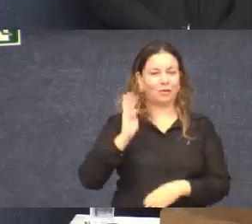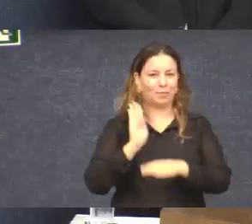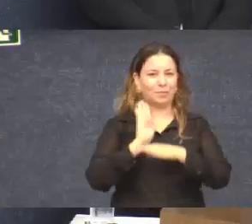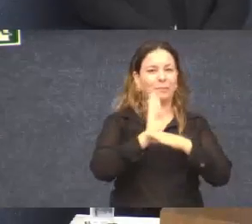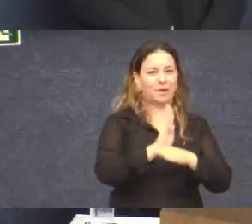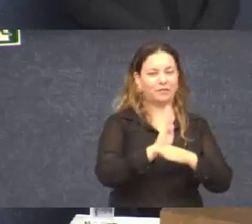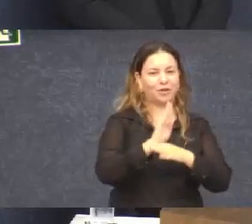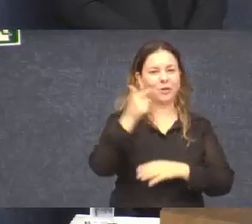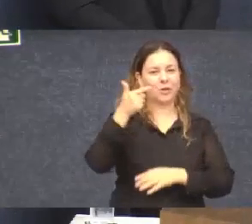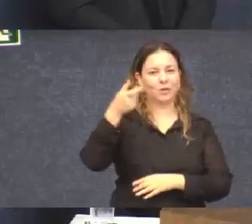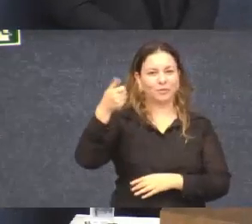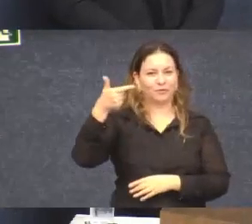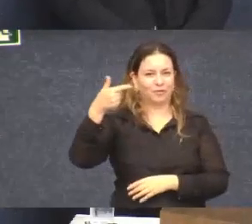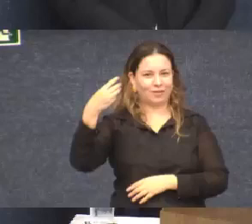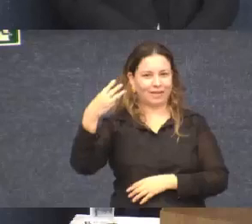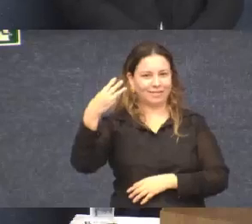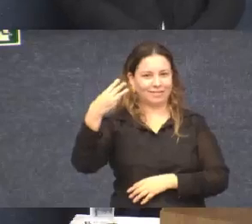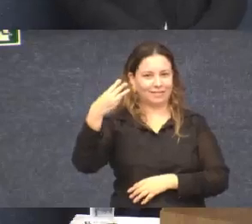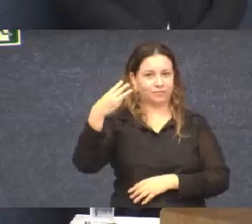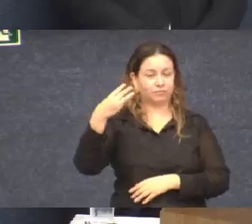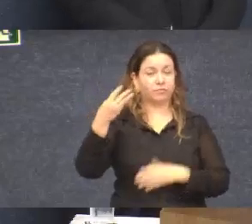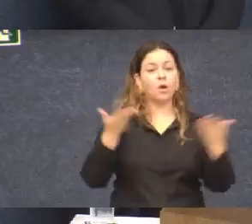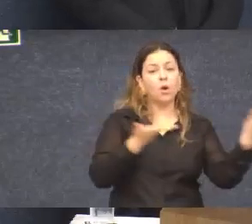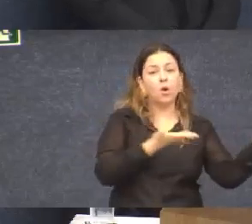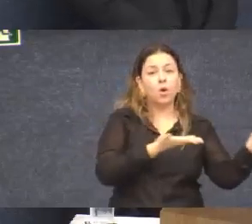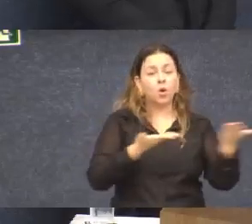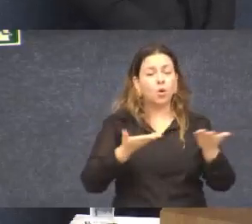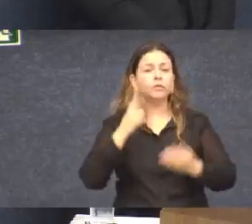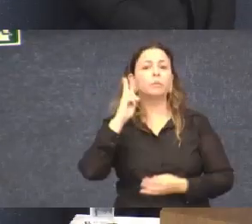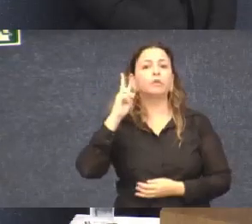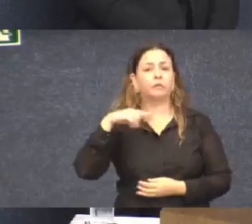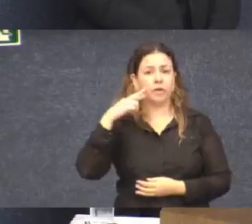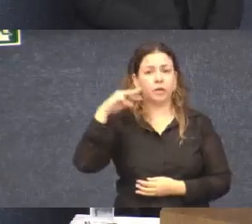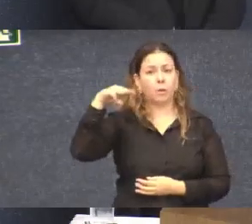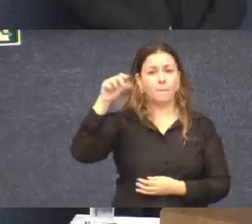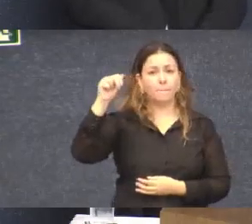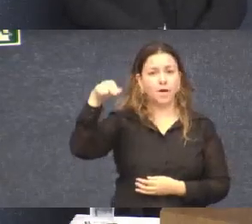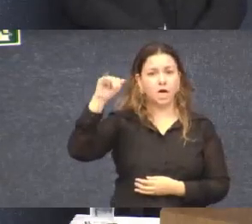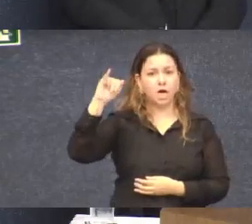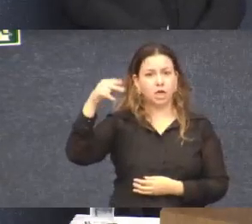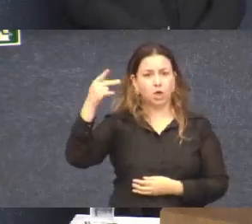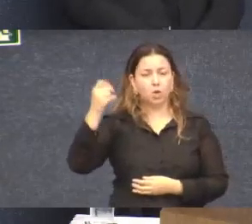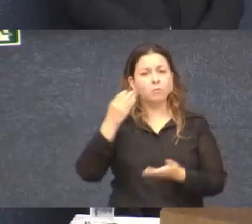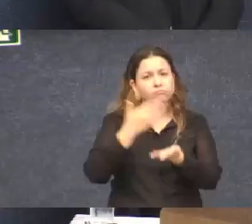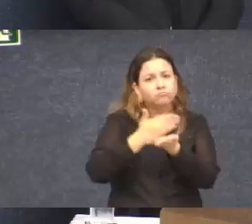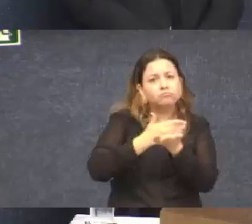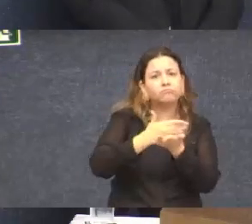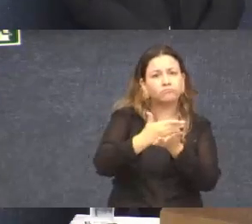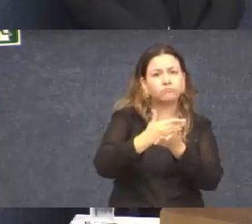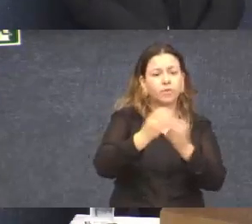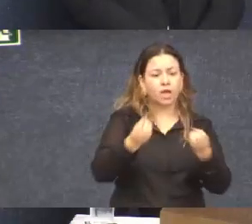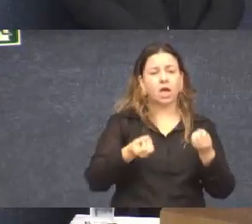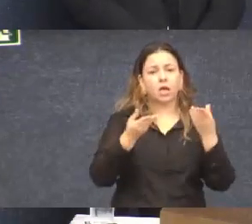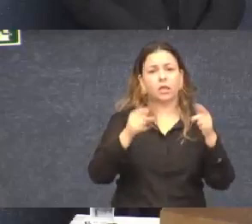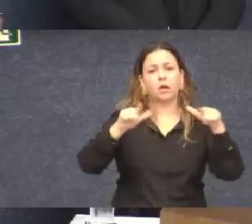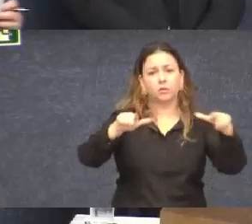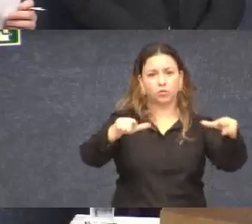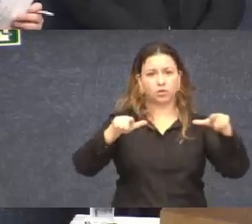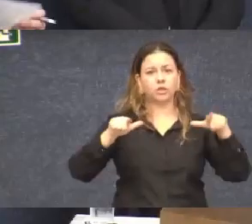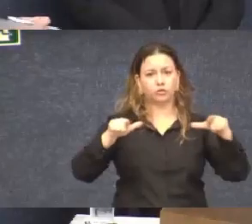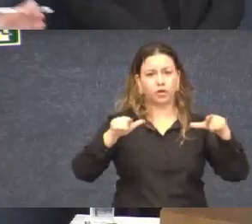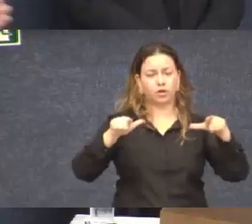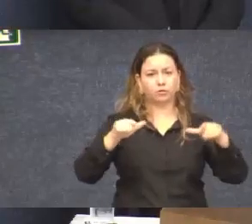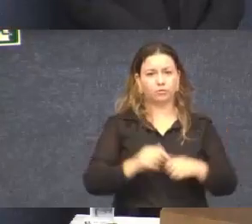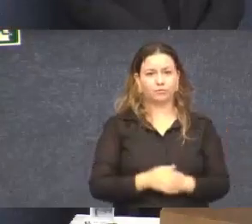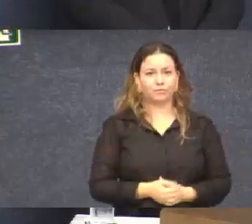Benfeitor 2023. Convidamos o vereador Maninho Félix para proceder à entrega dos